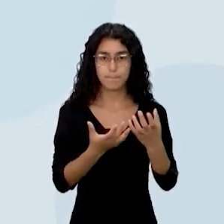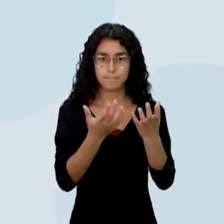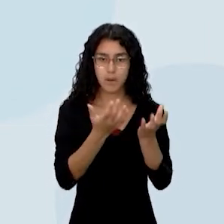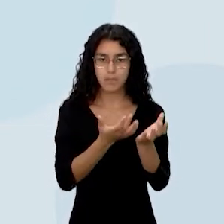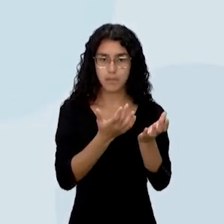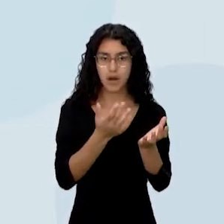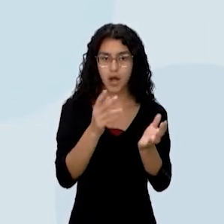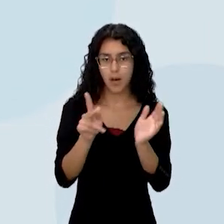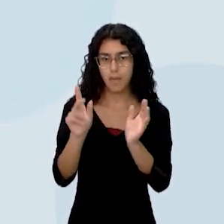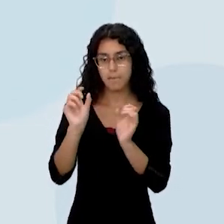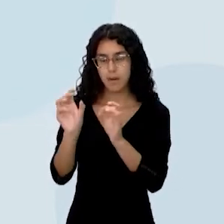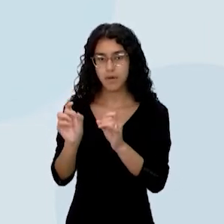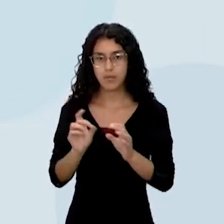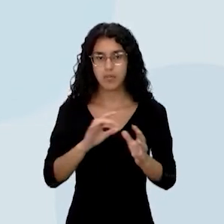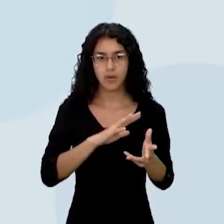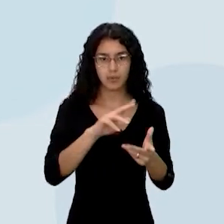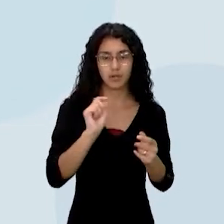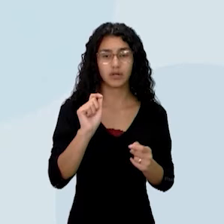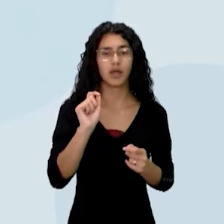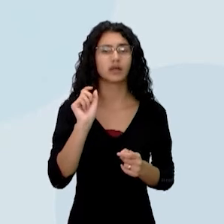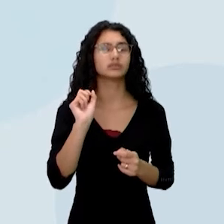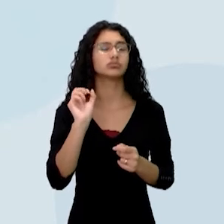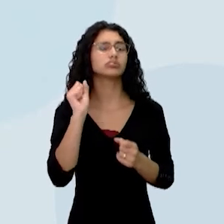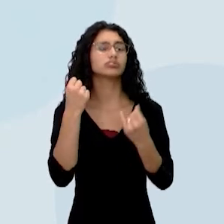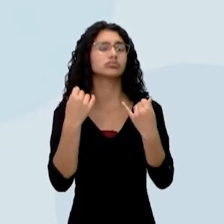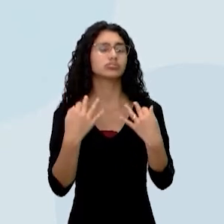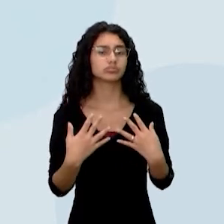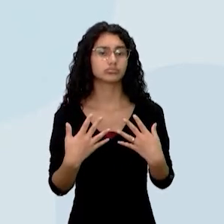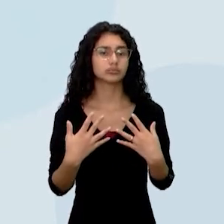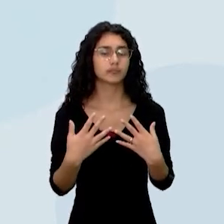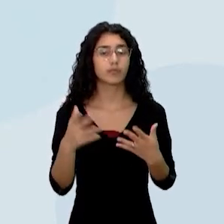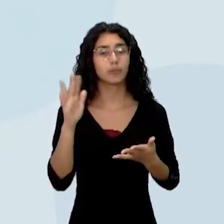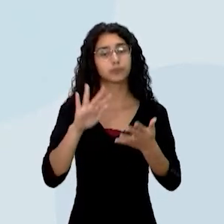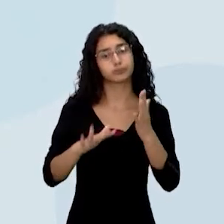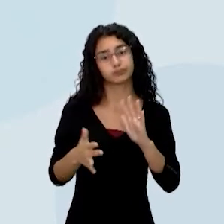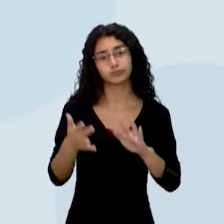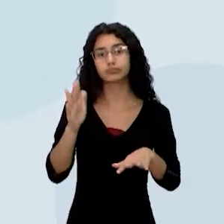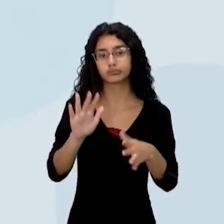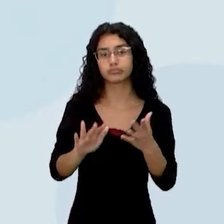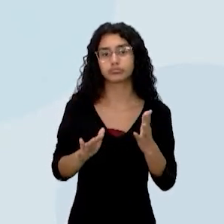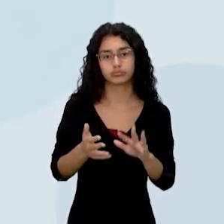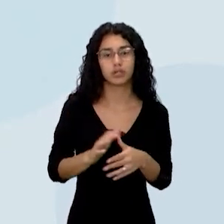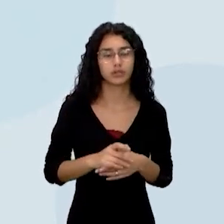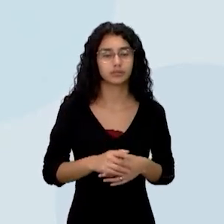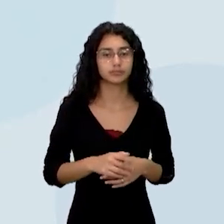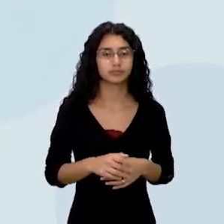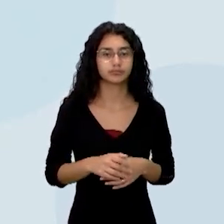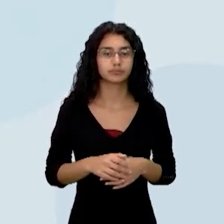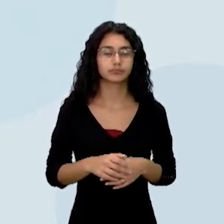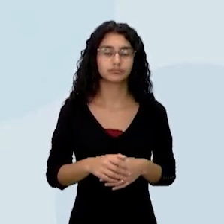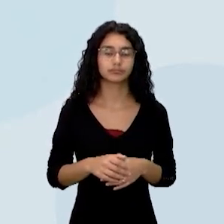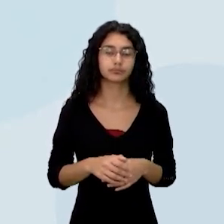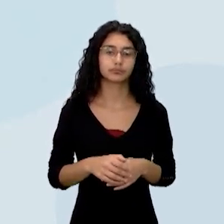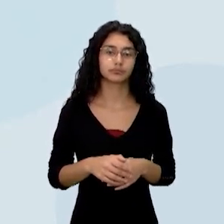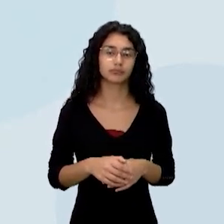cada planeta. O que quer dizer isso, né, Pri? Que o nosso peso ele varia. Porque depende da gravidade, né, Pri? Então, o nosso peso está variando